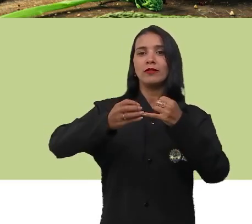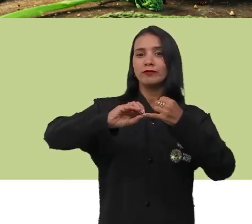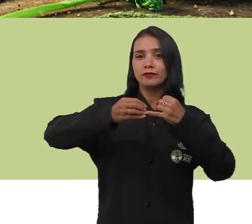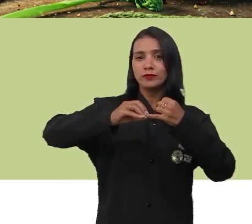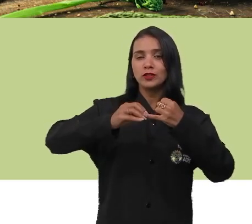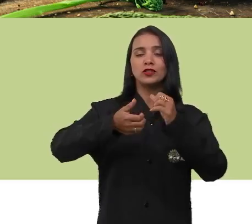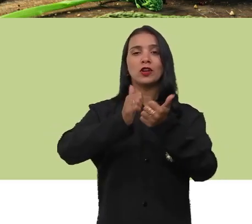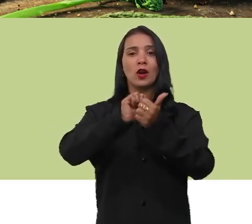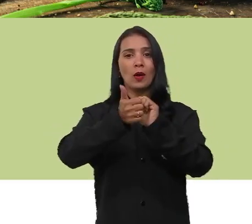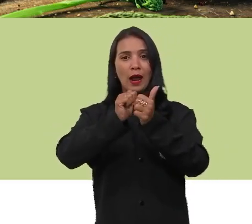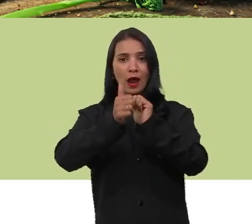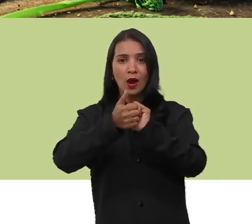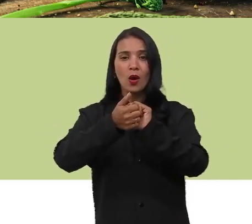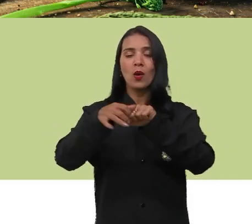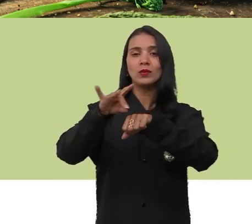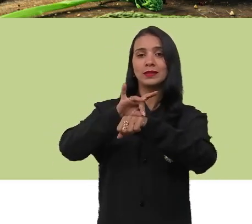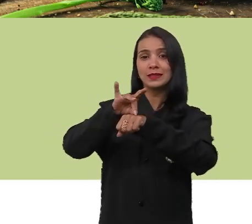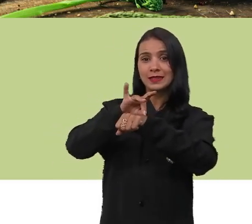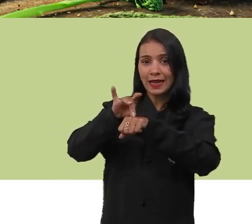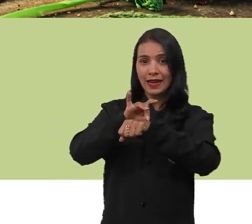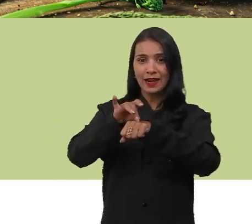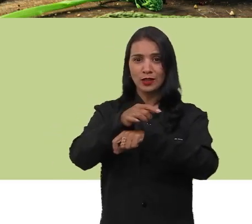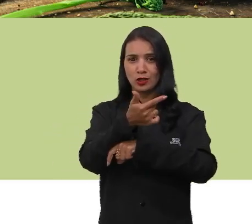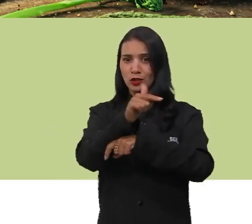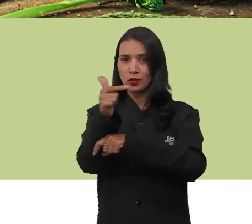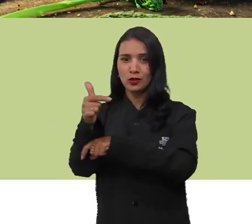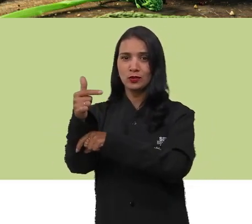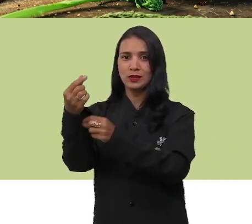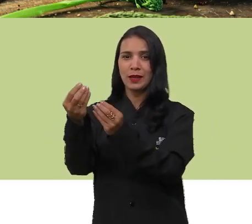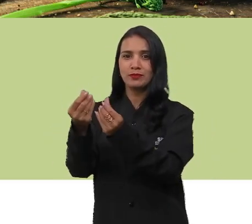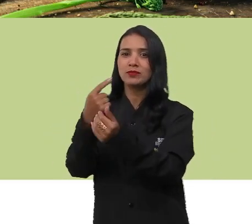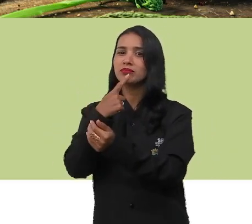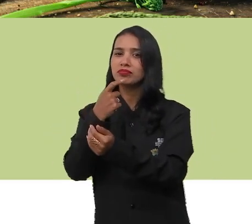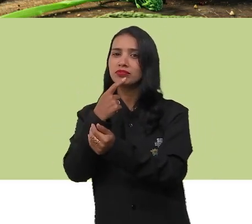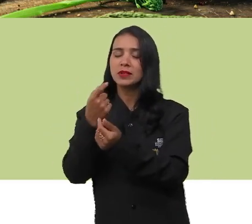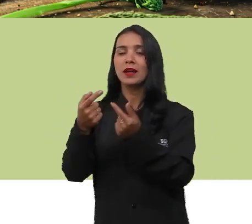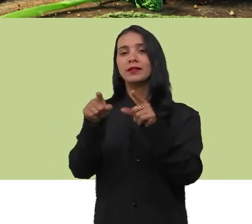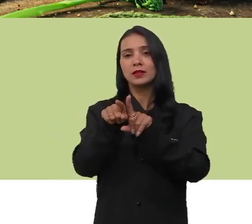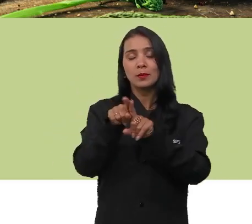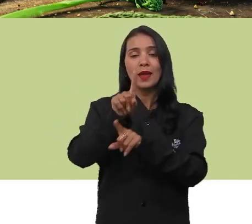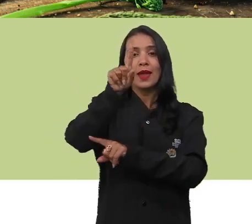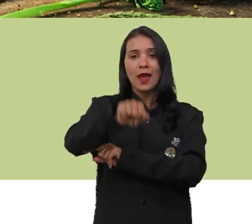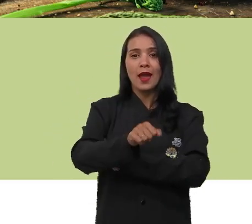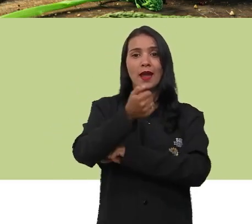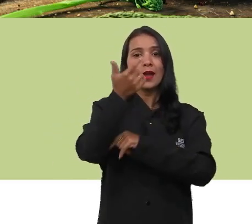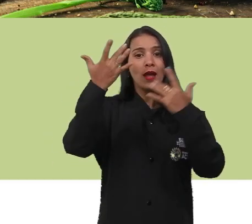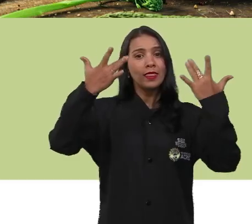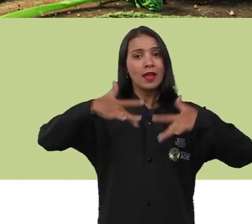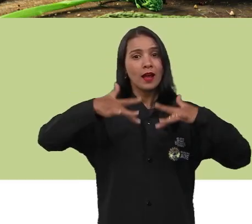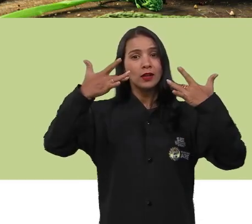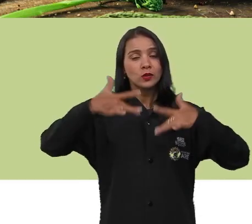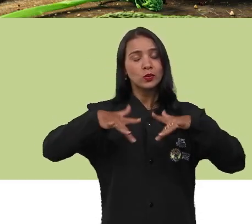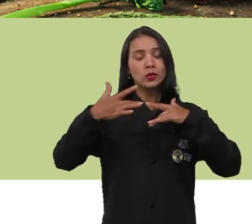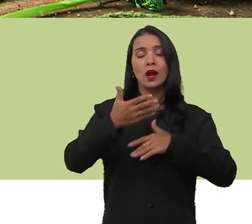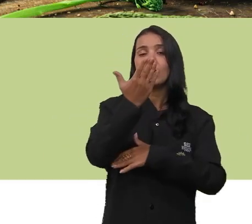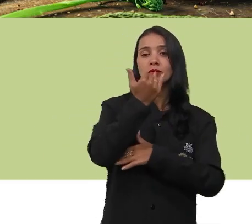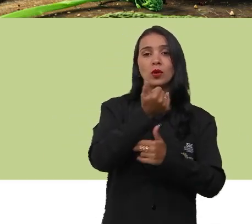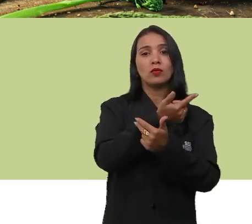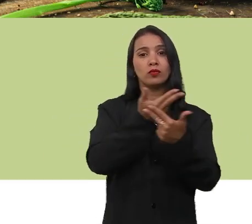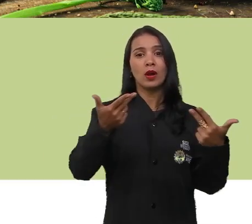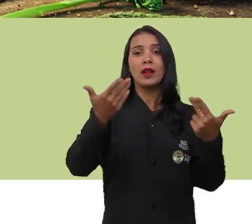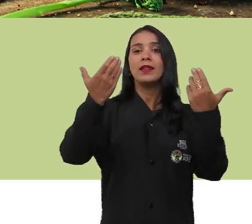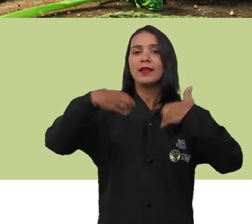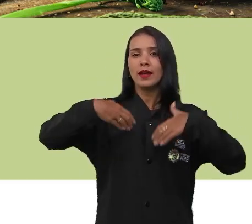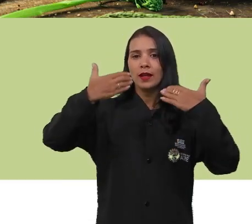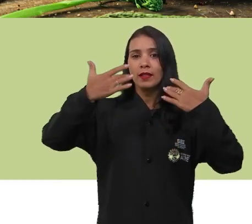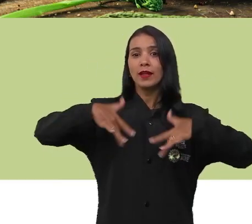e carnes não temperadas. Então, o alimento tá o quê? Tá ali no seu estado original, tá, gente? E as características vão